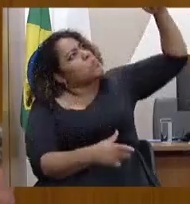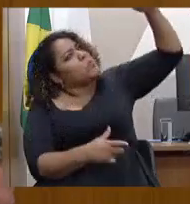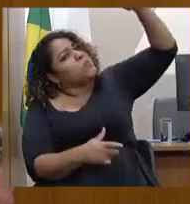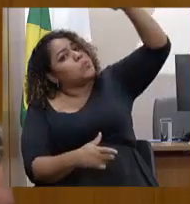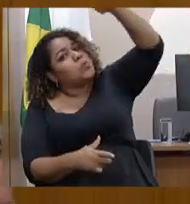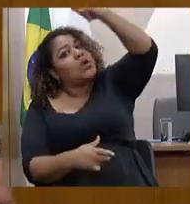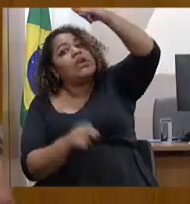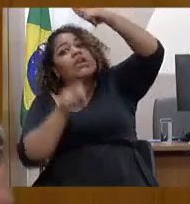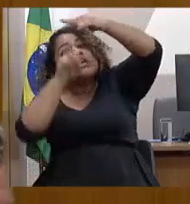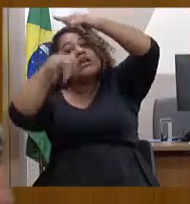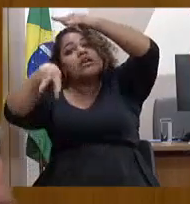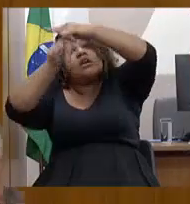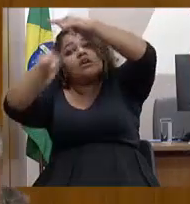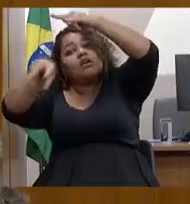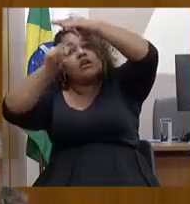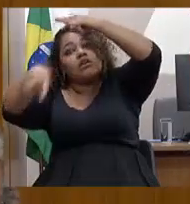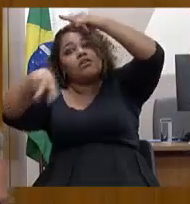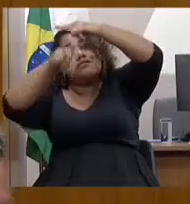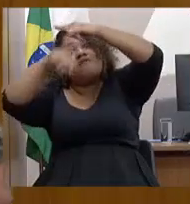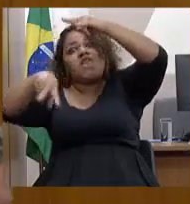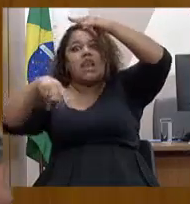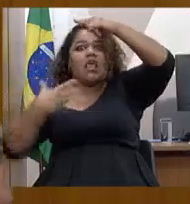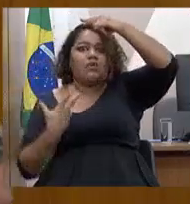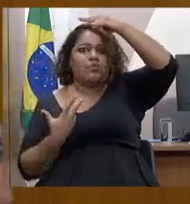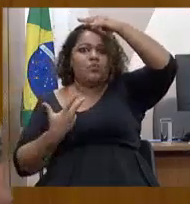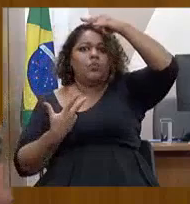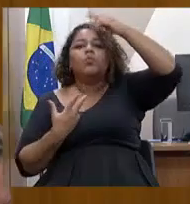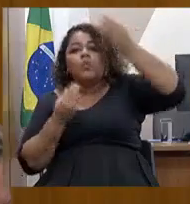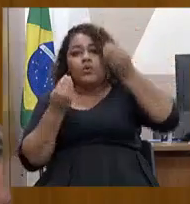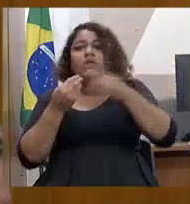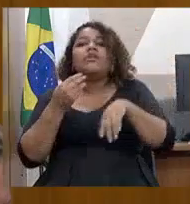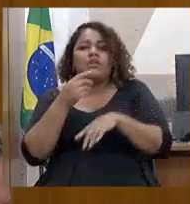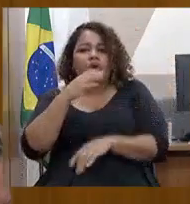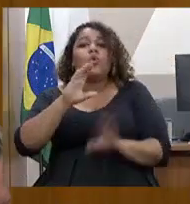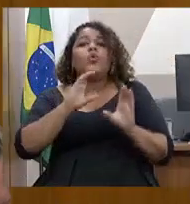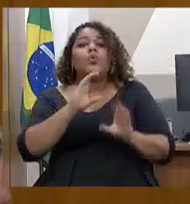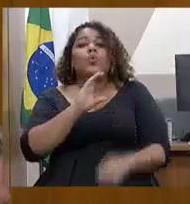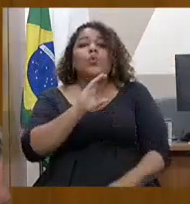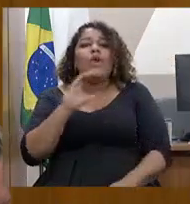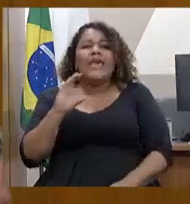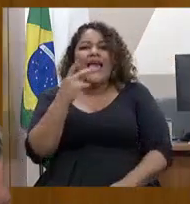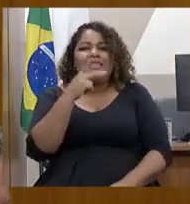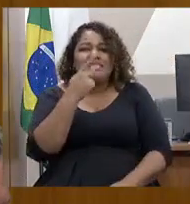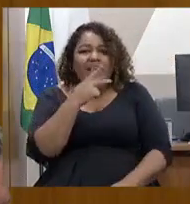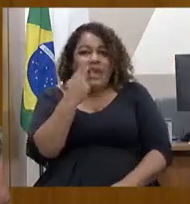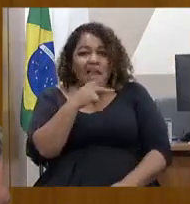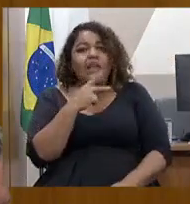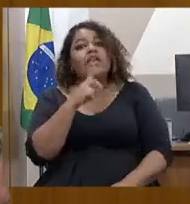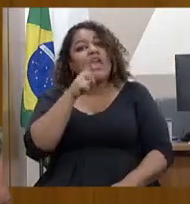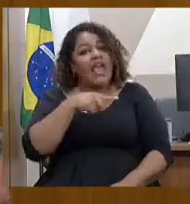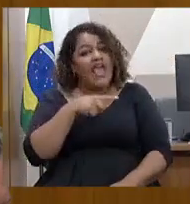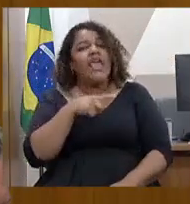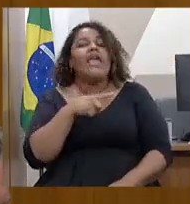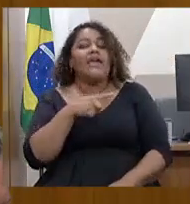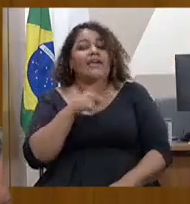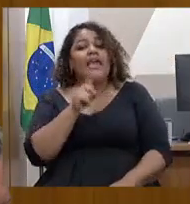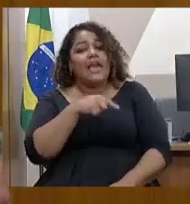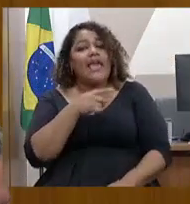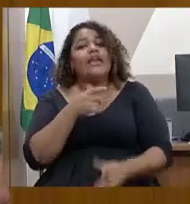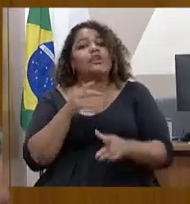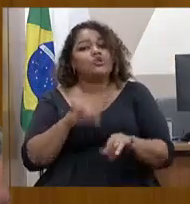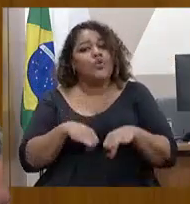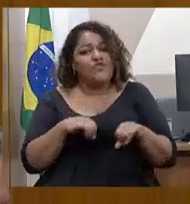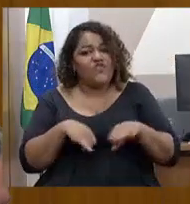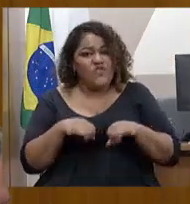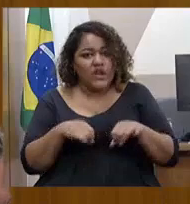das vítimas do crime da questão do veneno da década de 90 que a fundação inclusive acompanhou